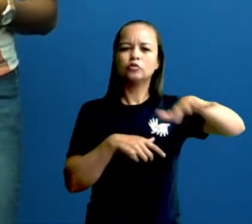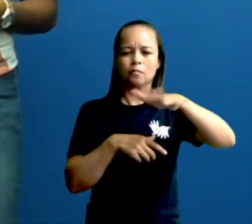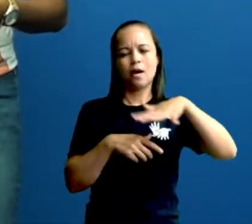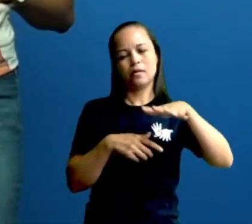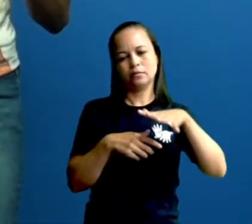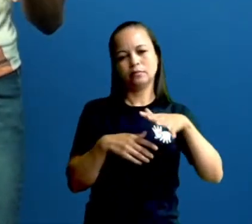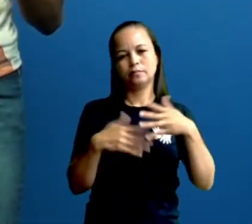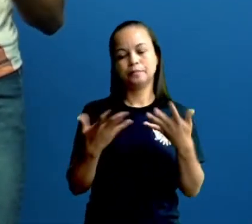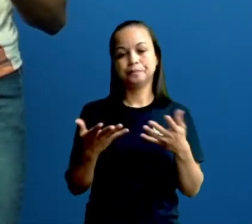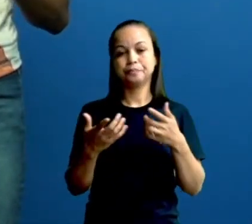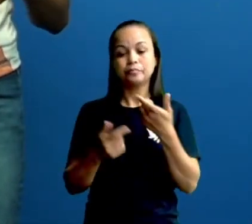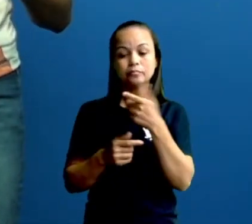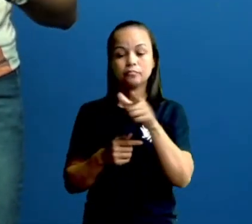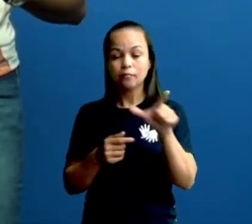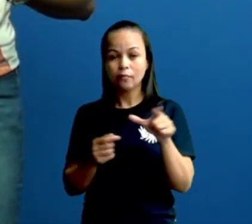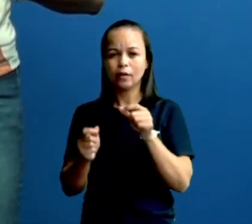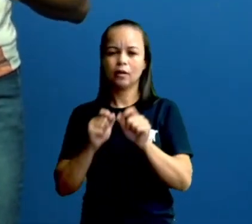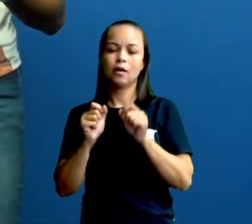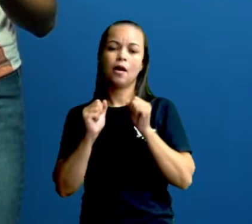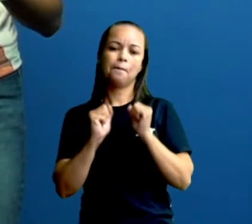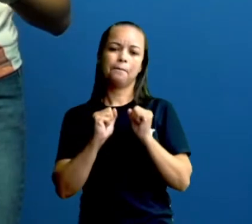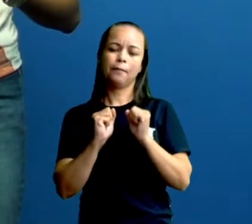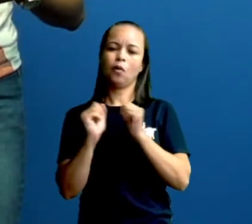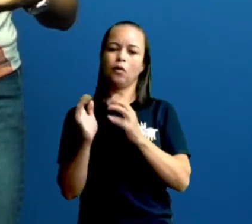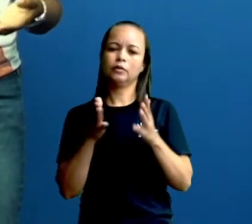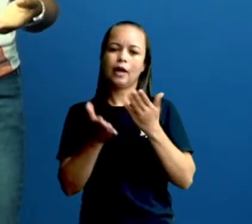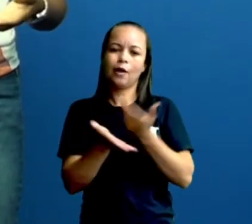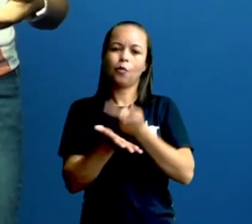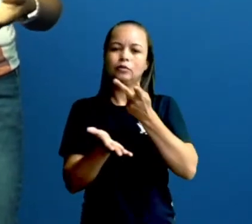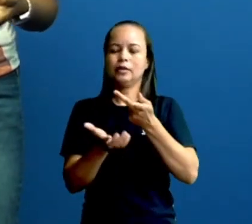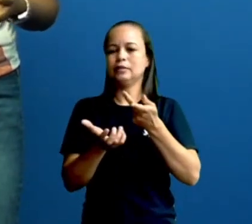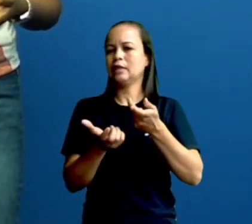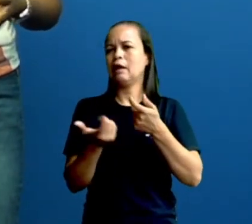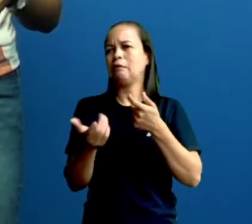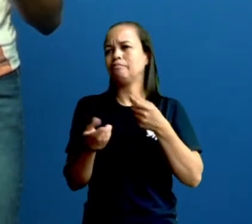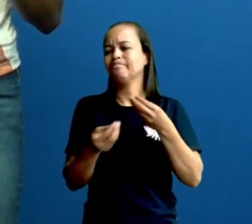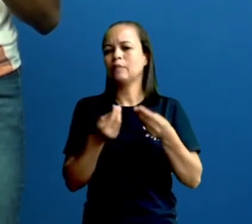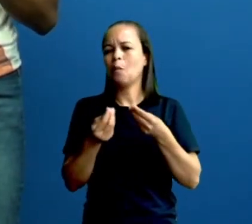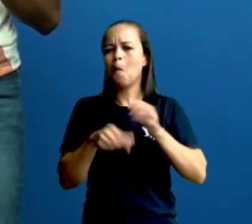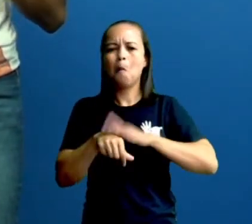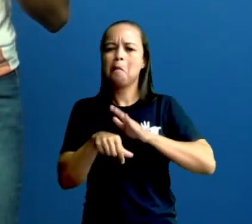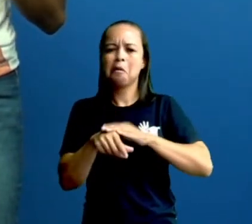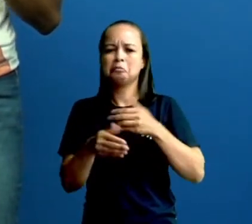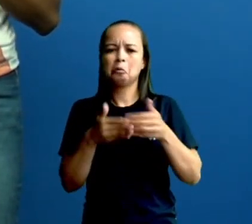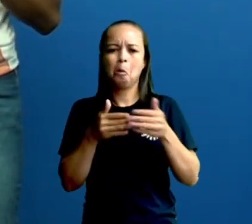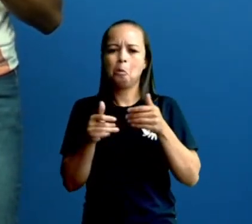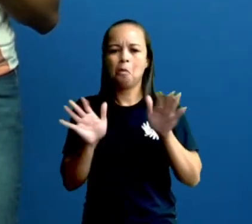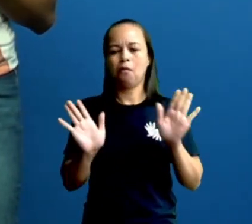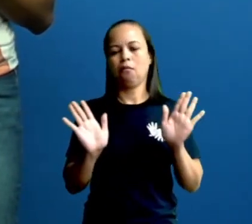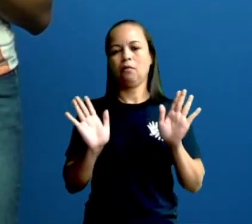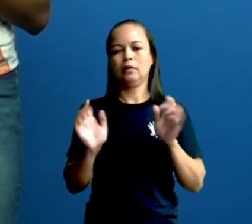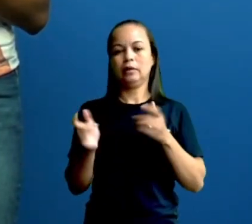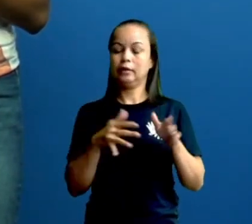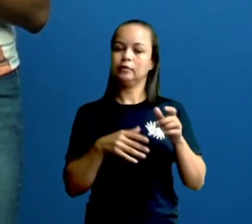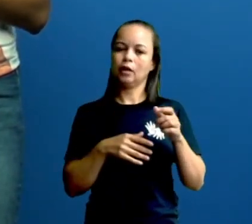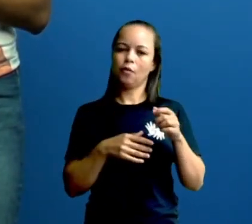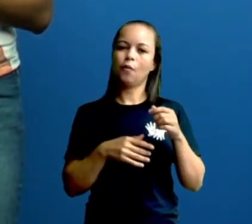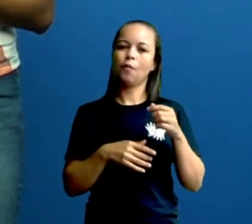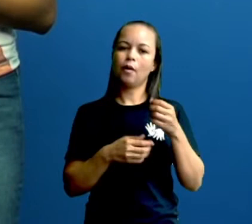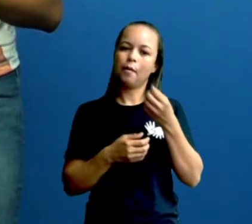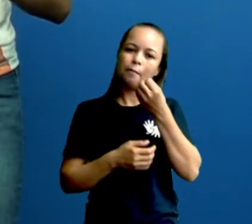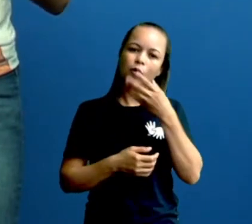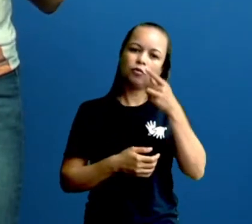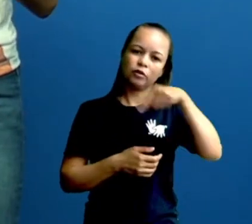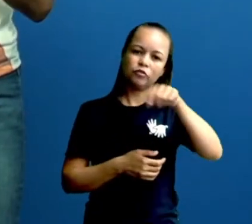digamos assim. E tem outras que podem ocorrer em qualquer situação. Então é bom vocês ficarem ligadinhos a